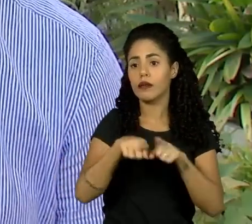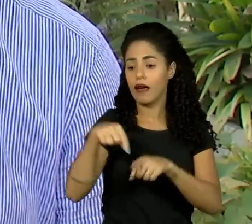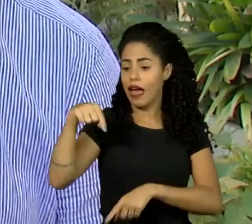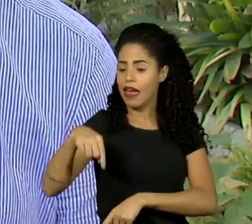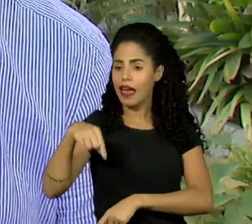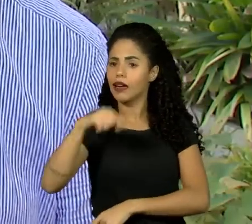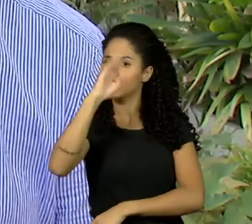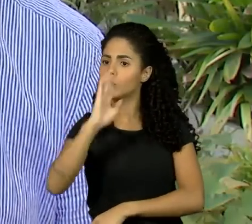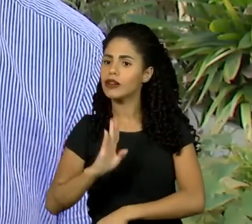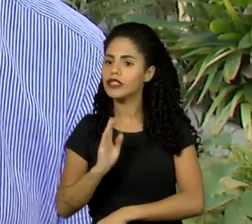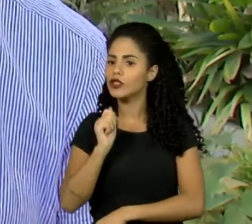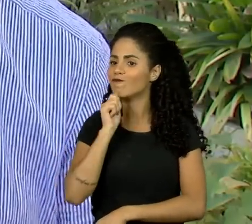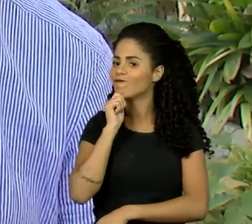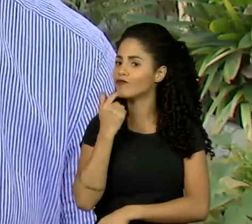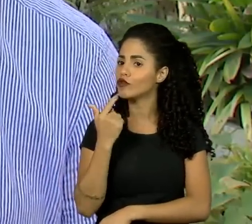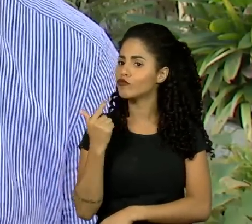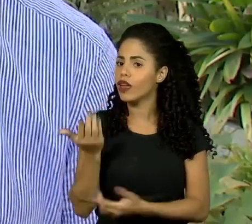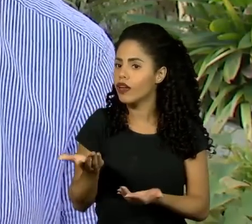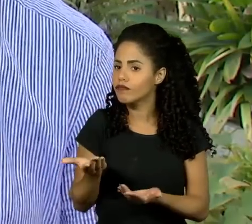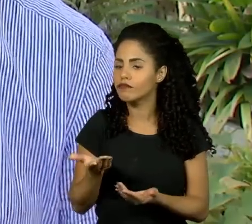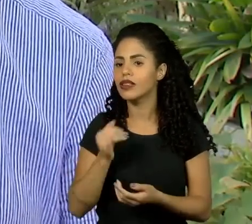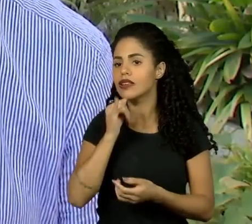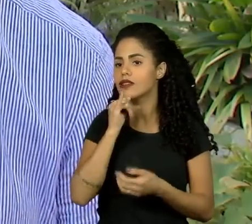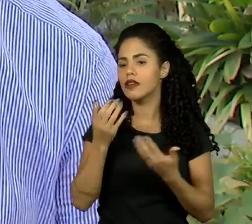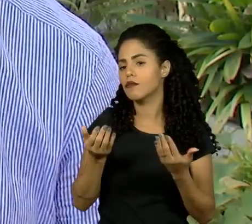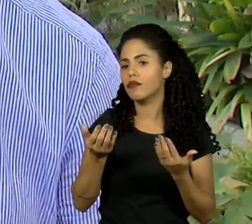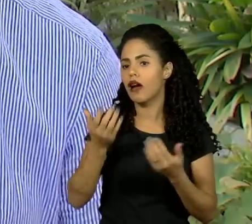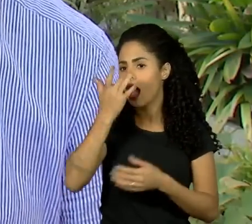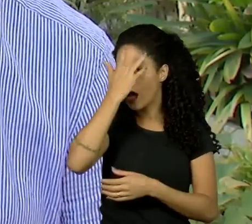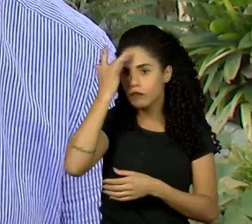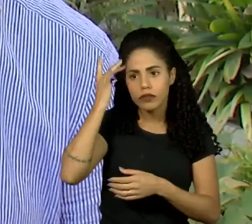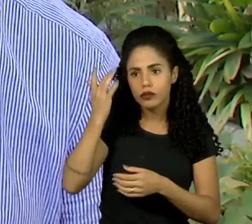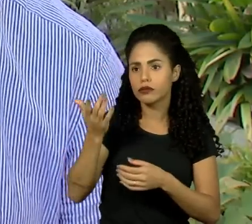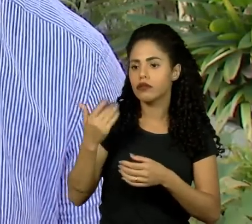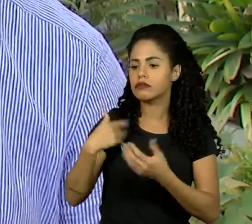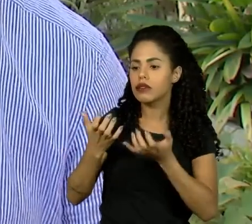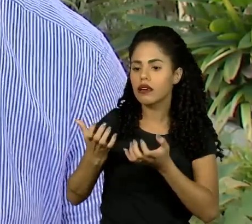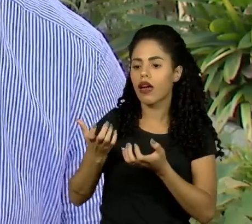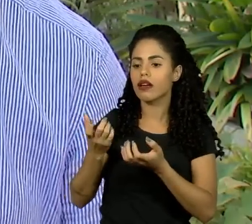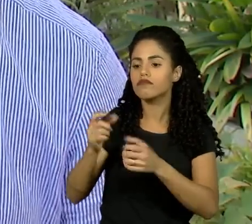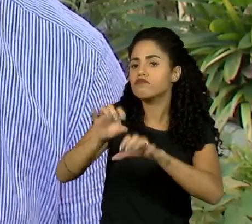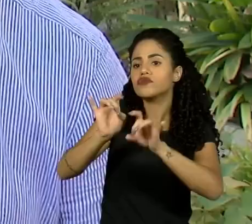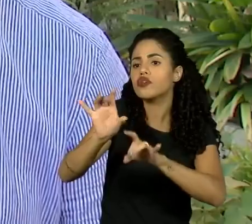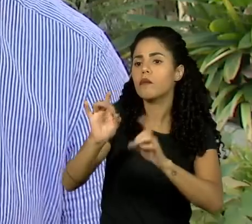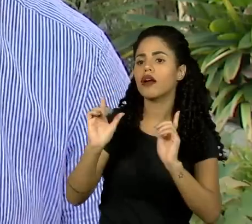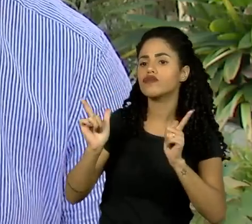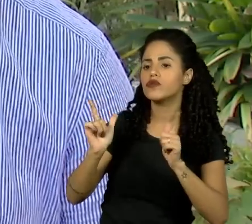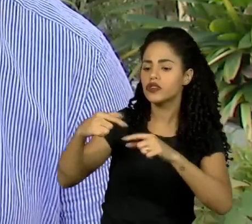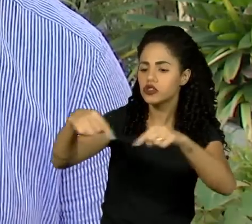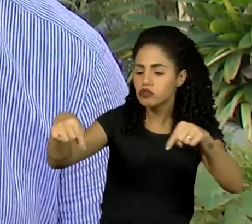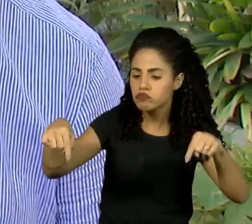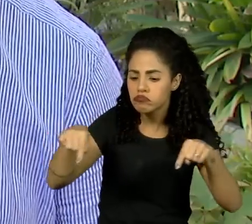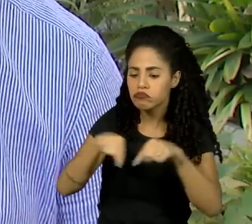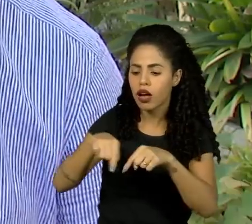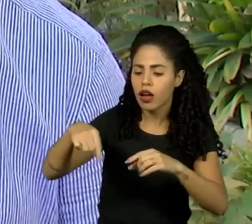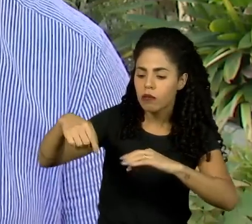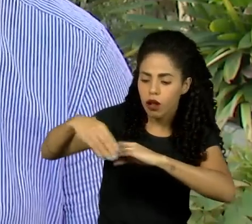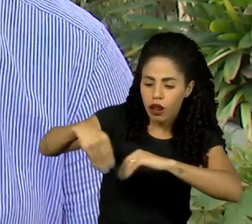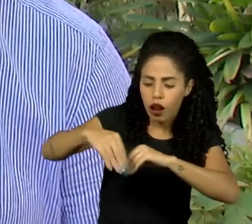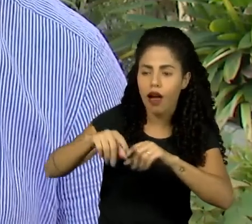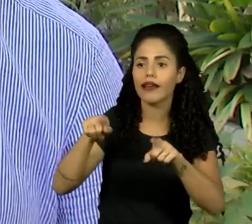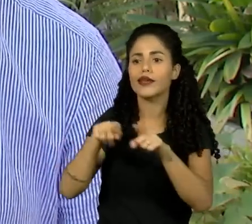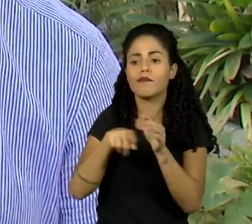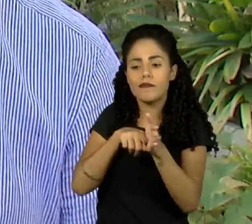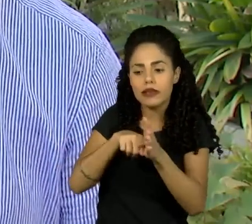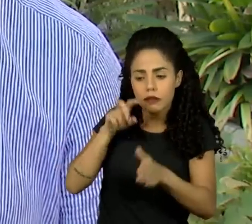gente ainda não tem, por exemplo, políticas públicas para análise de solo, para ver se o solo está contaminado ou